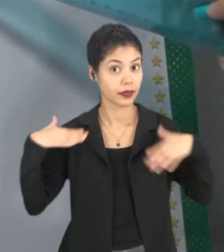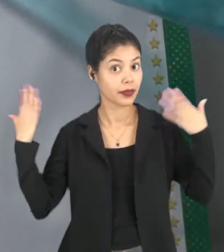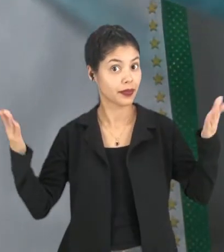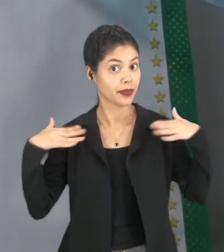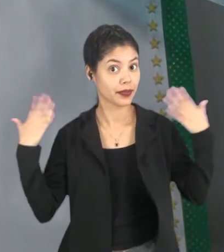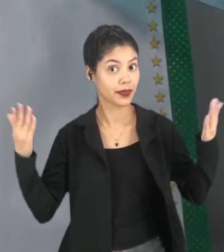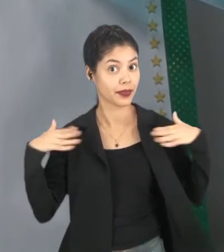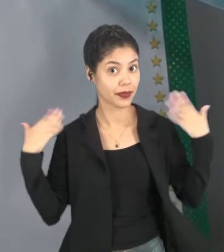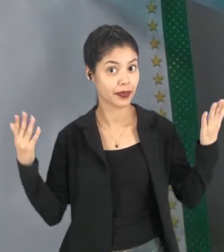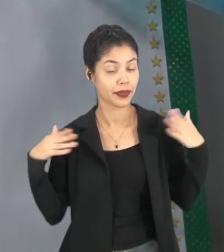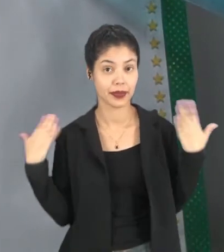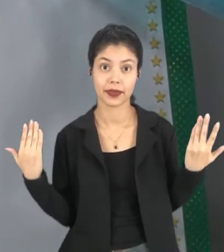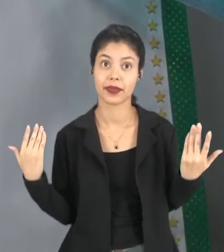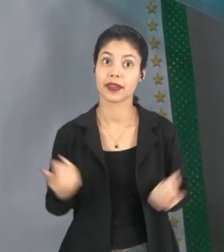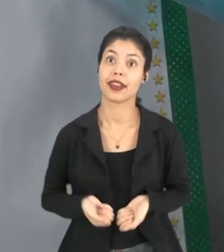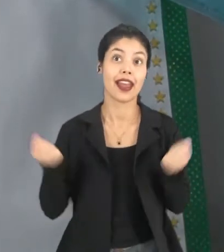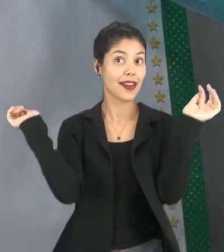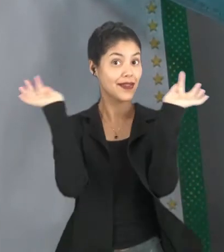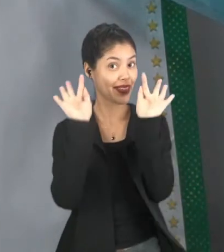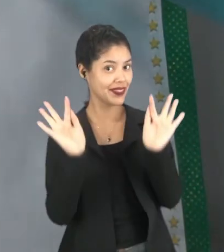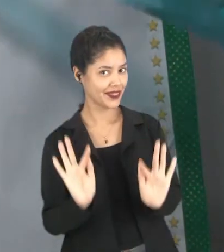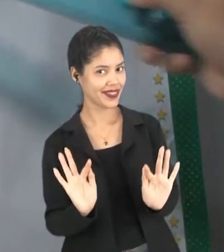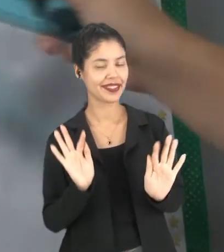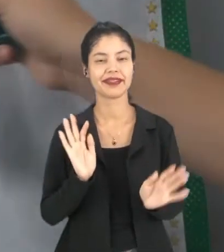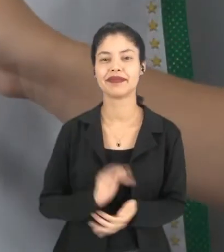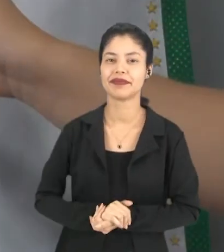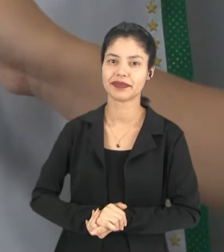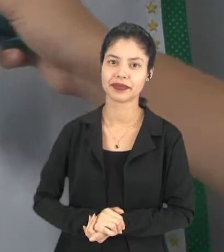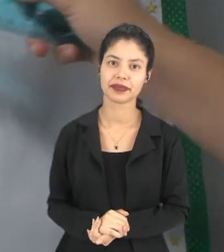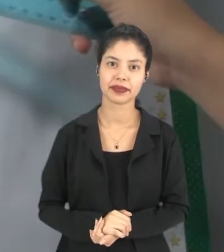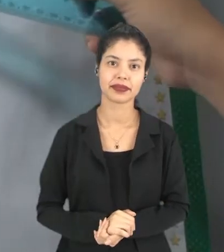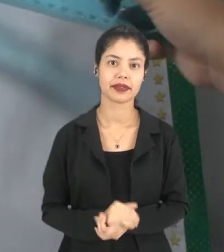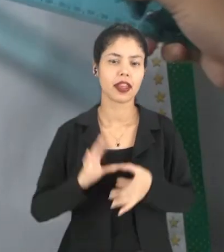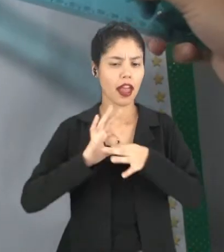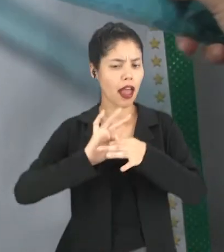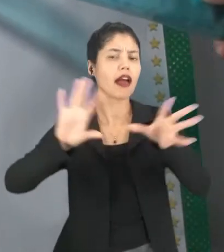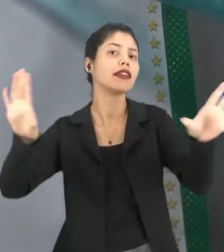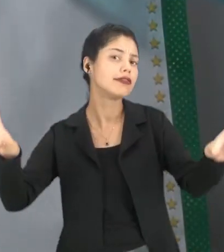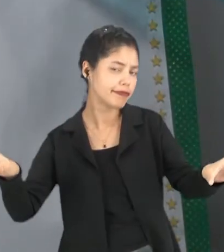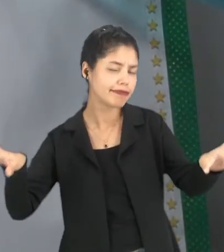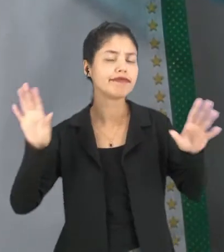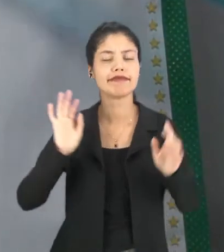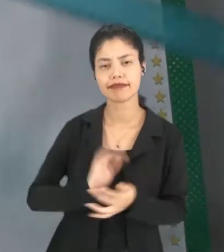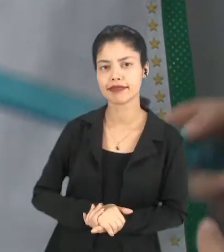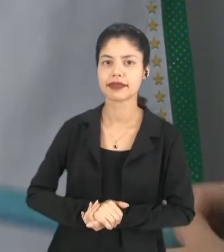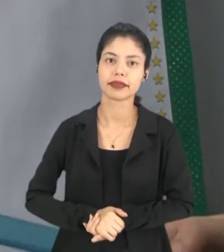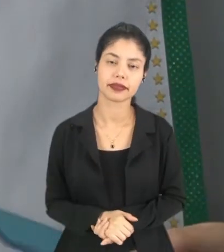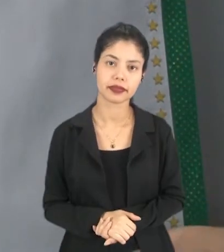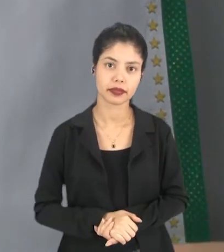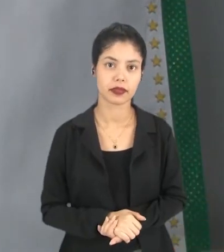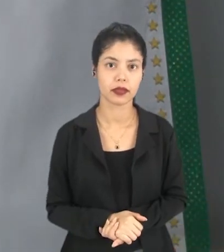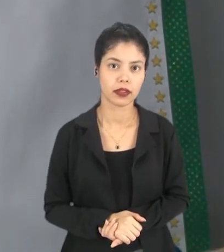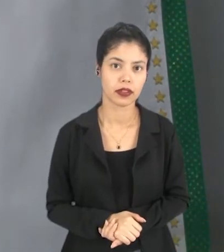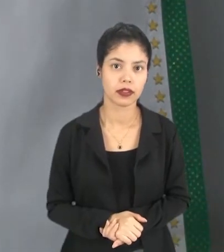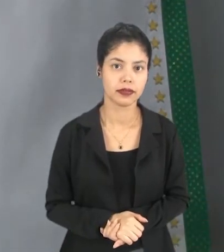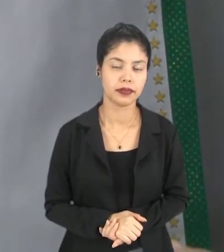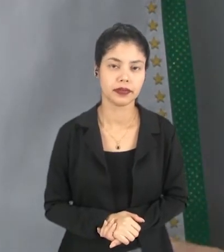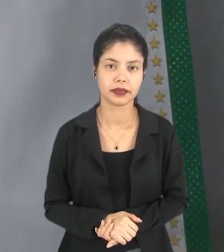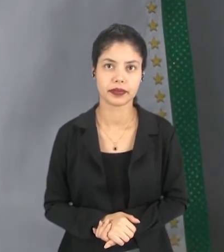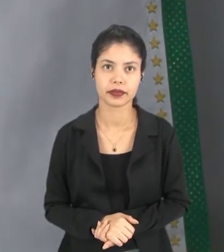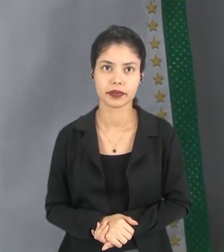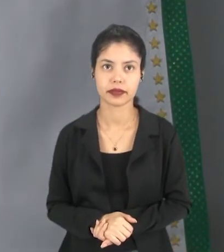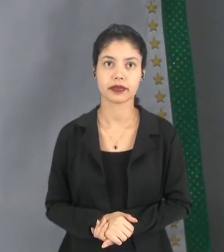e francas. Muito bem, elas são alegres e francas, segundo